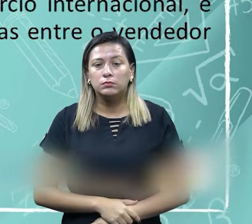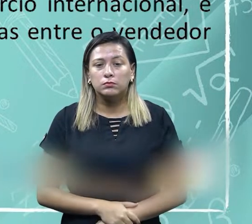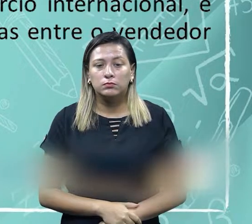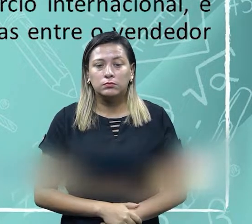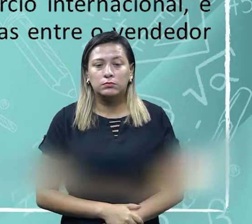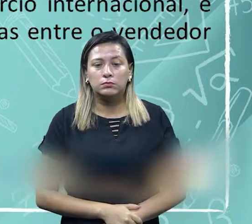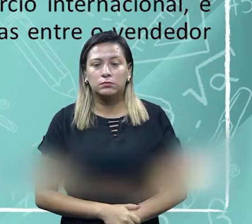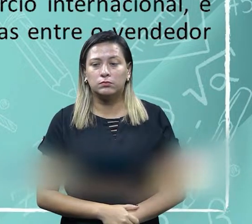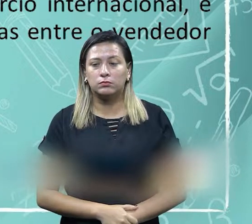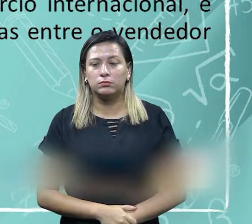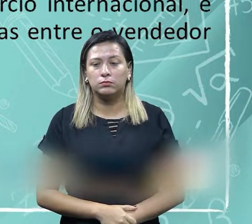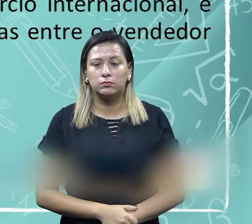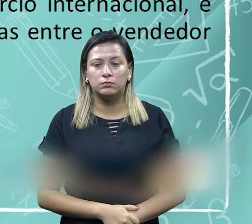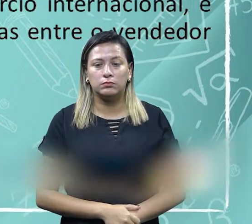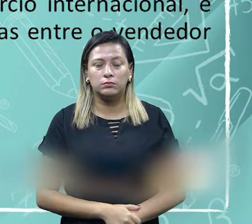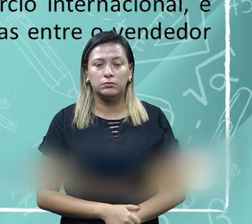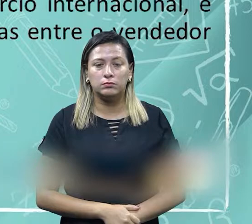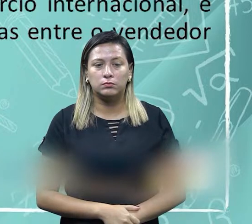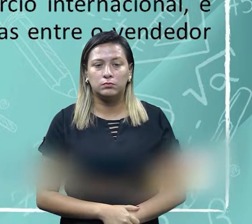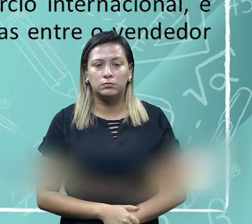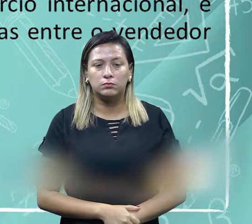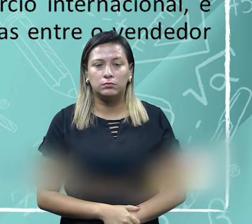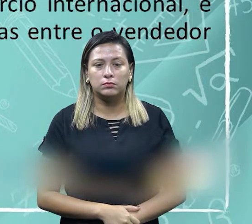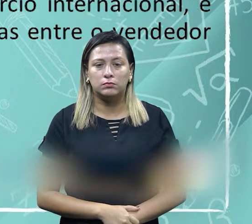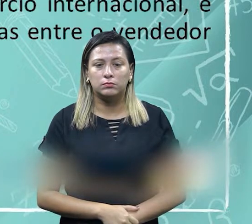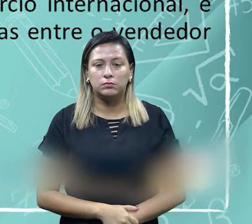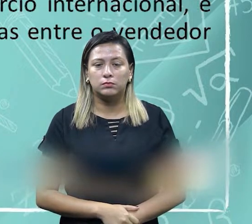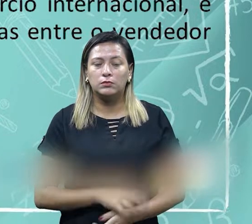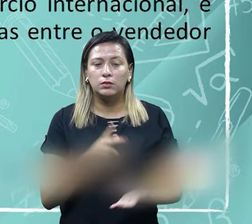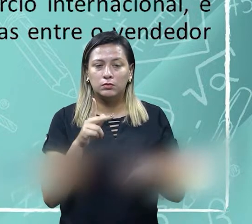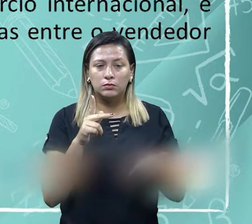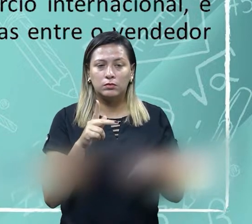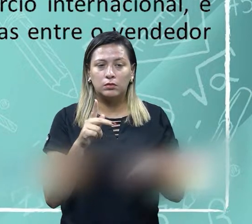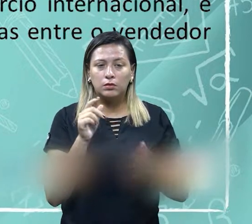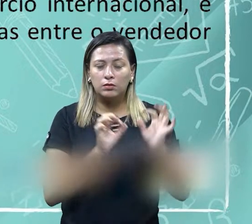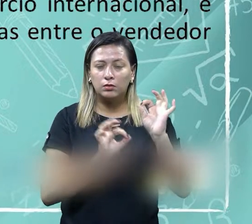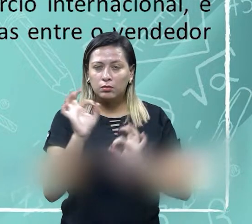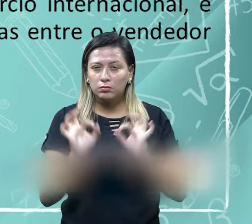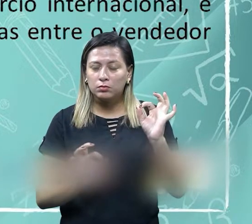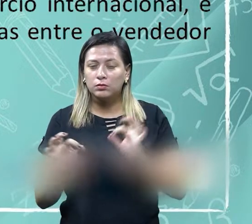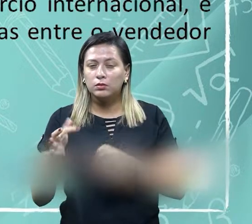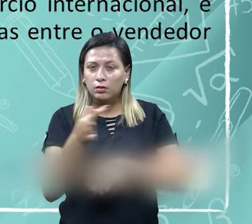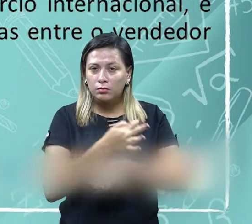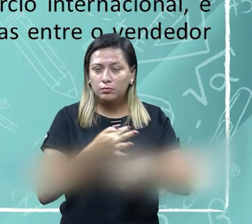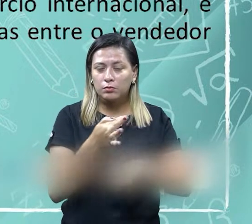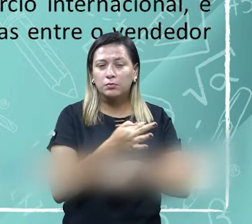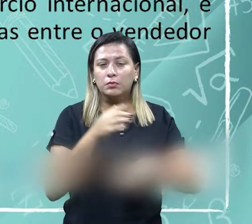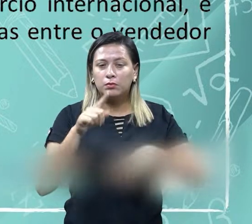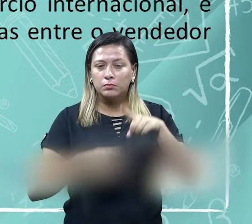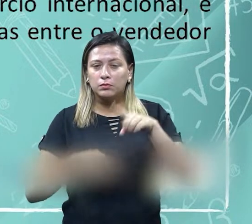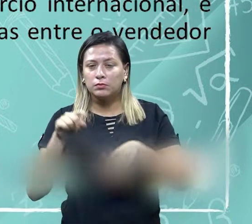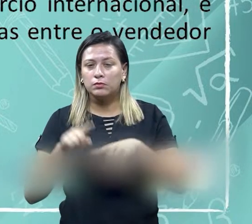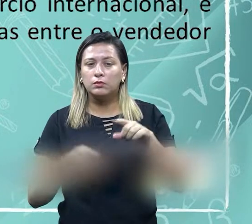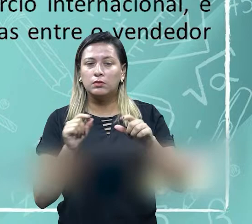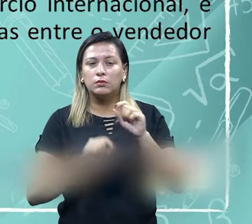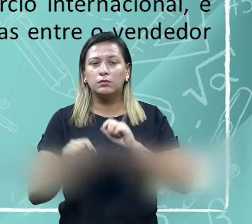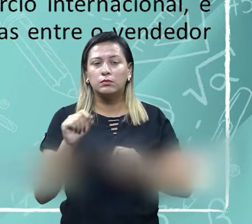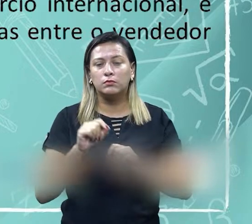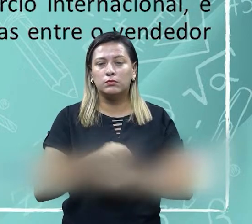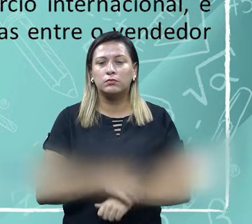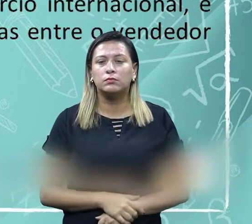que realmente testifica e realmente formaliza esse produto, nós chamamos